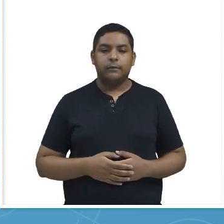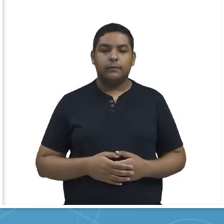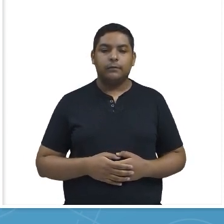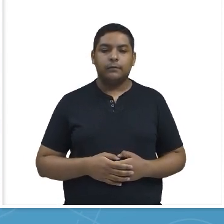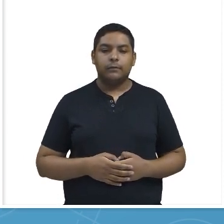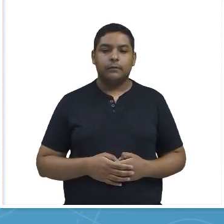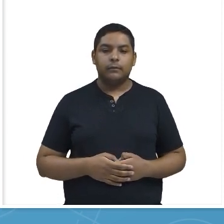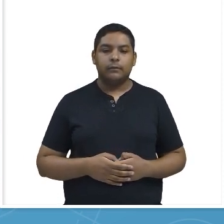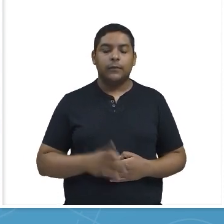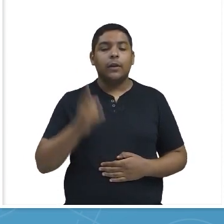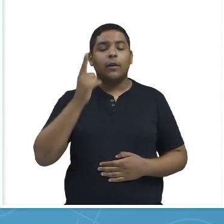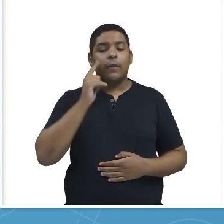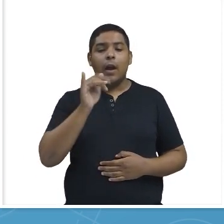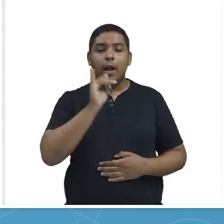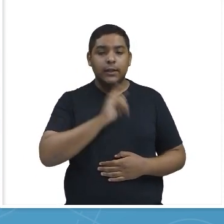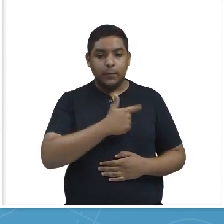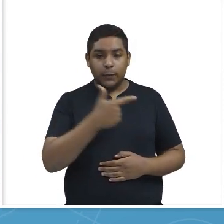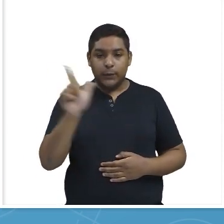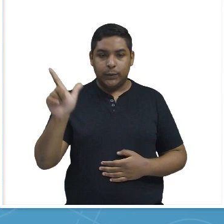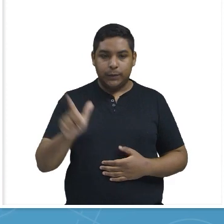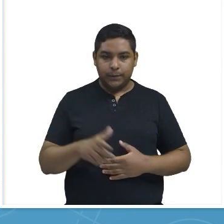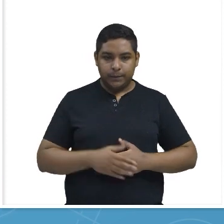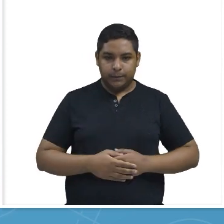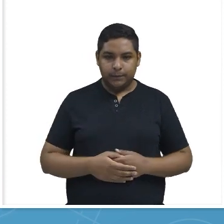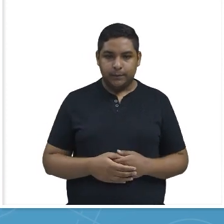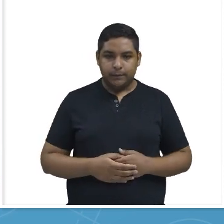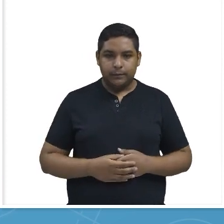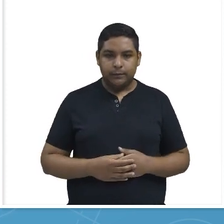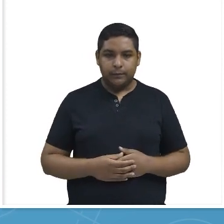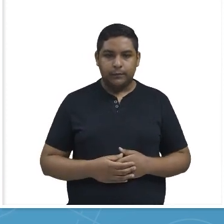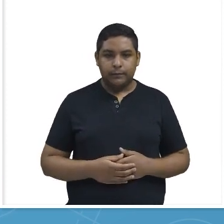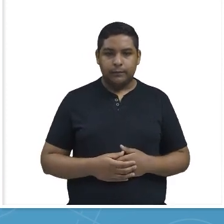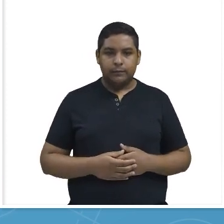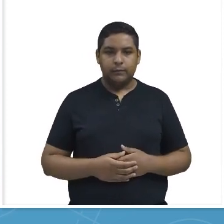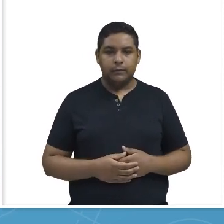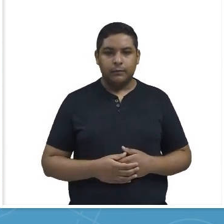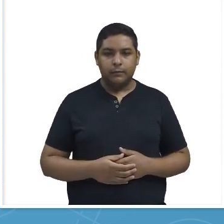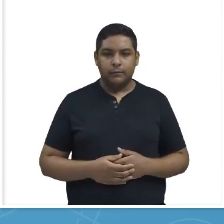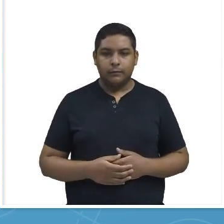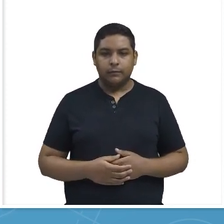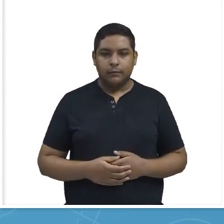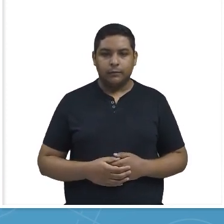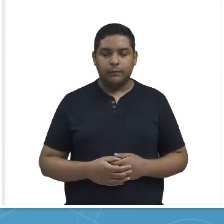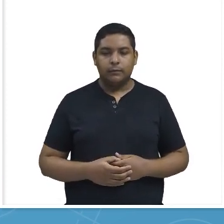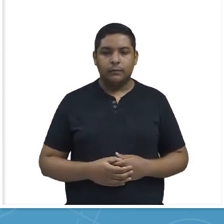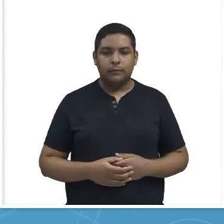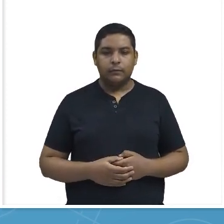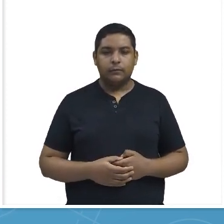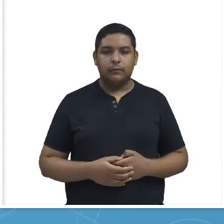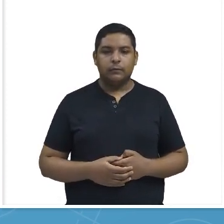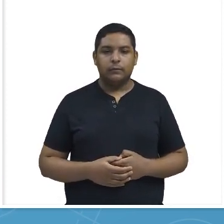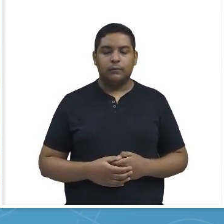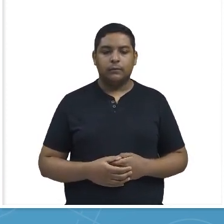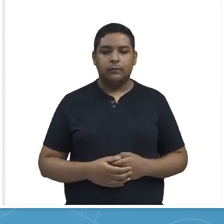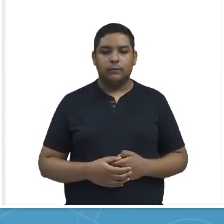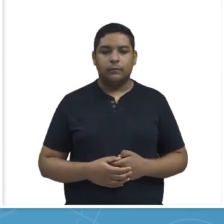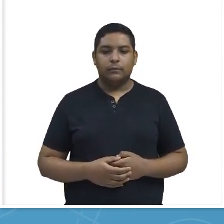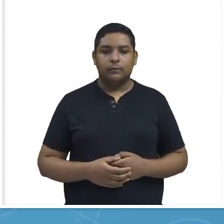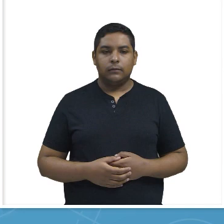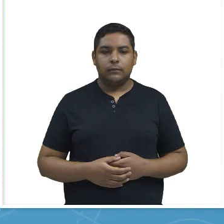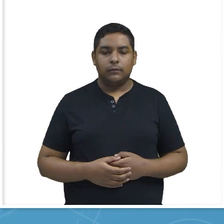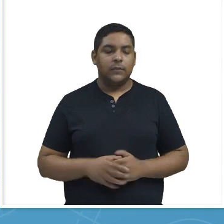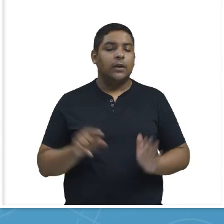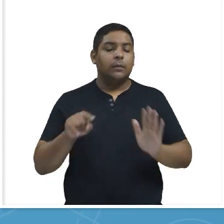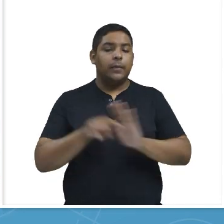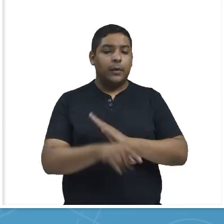Então, vamos ver mais um exemplo sobre o be going to na interrogative form. A pergunta agora é: